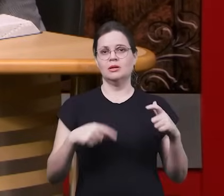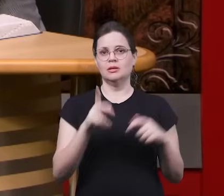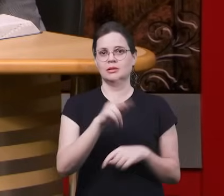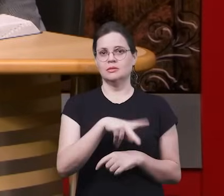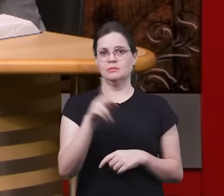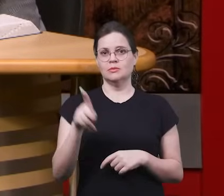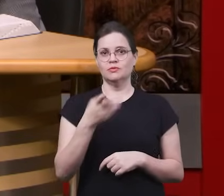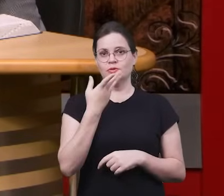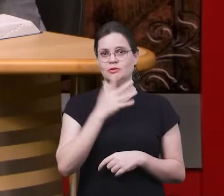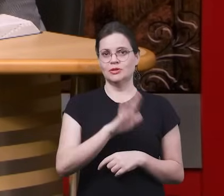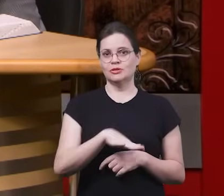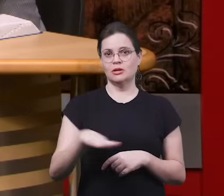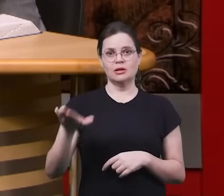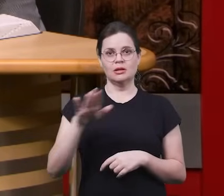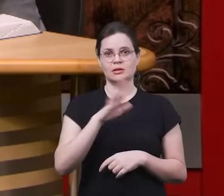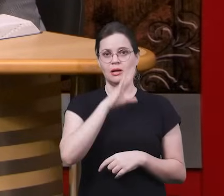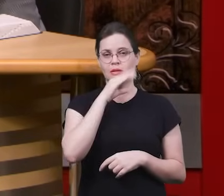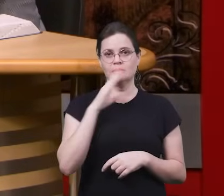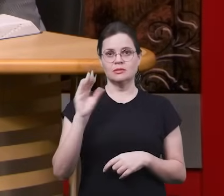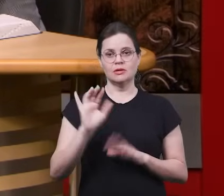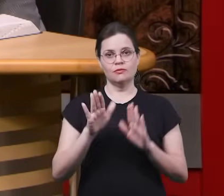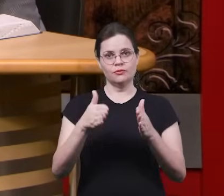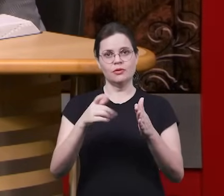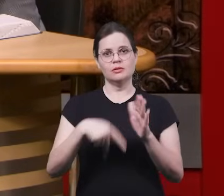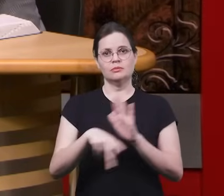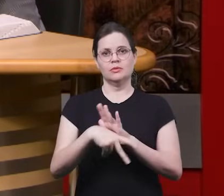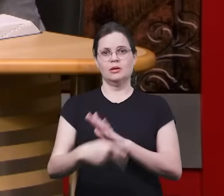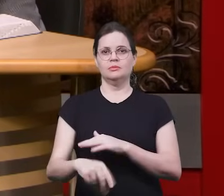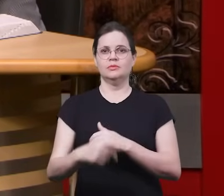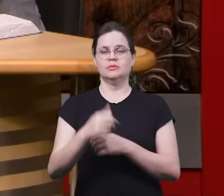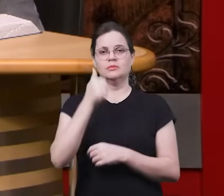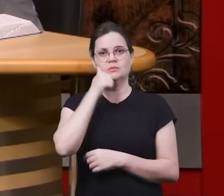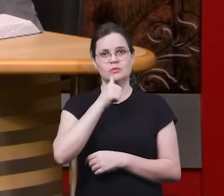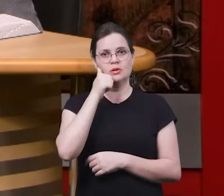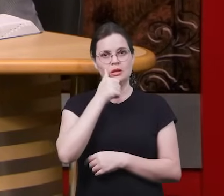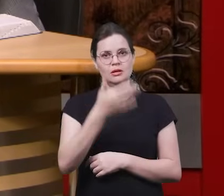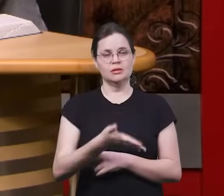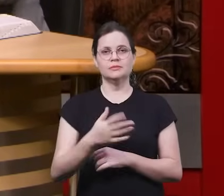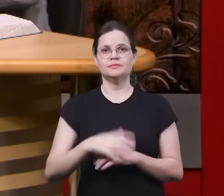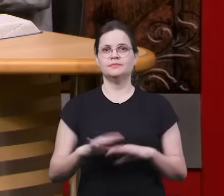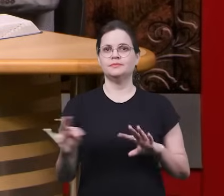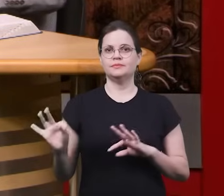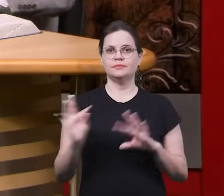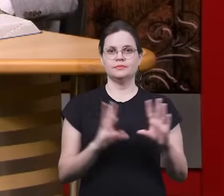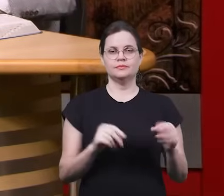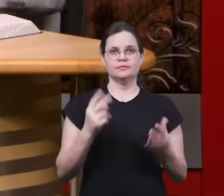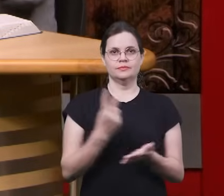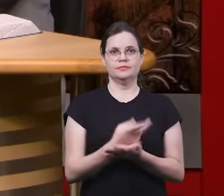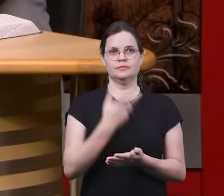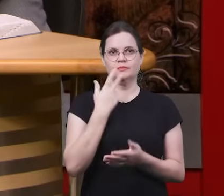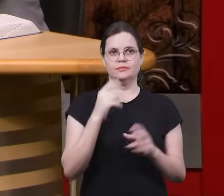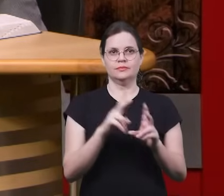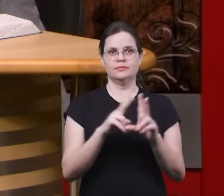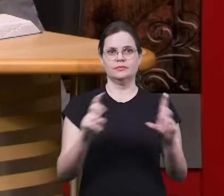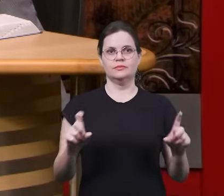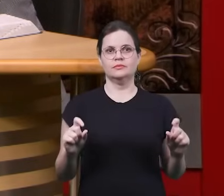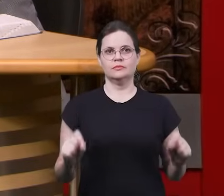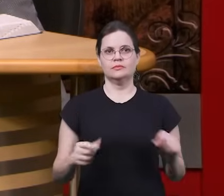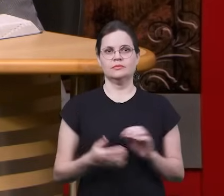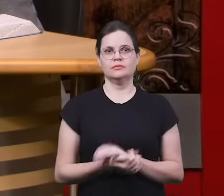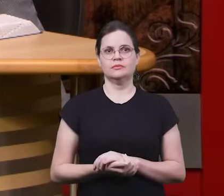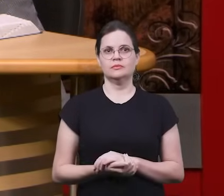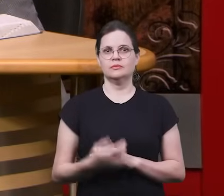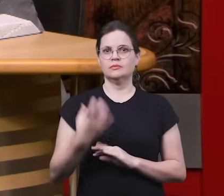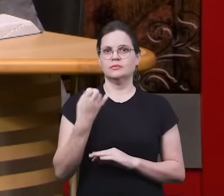né, das professoras de crianças, né, está na mão das irmãs, né? E todo o ensino fala, né? Quando fala sobre o Espírito